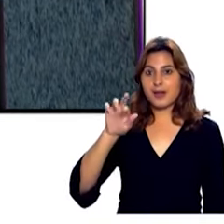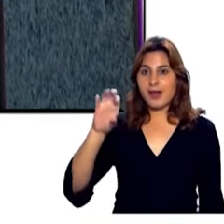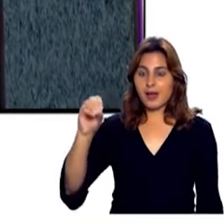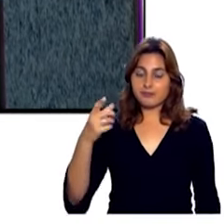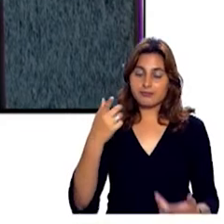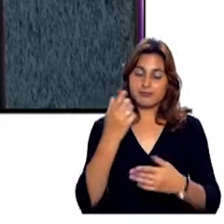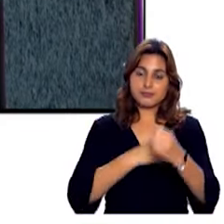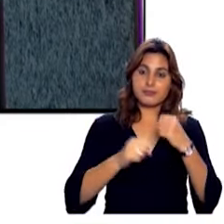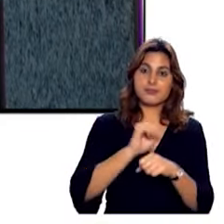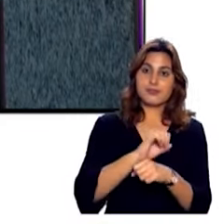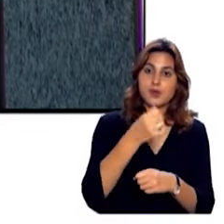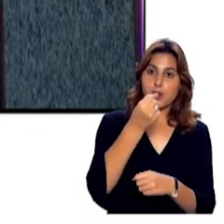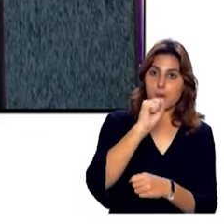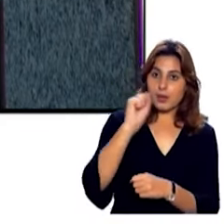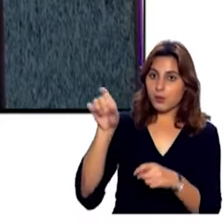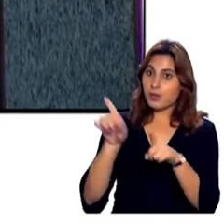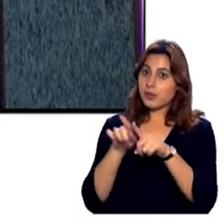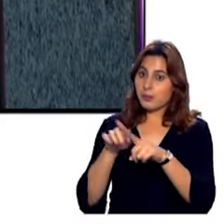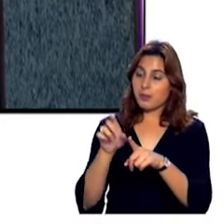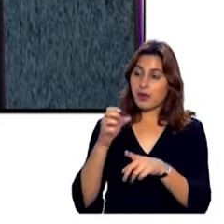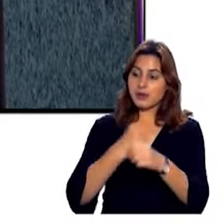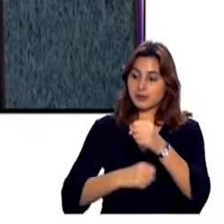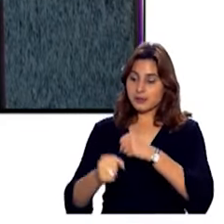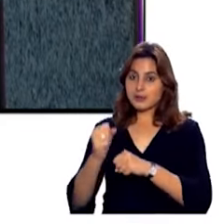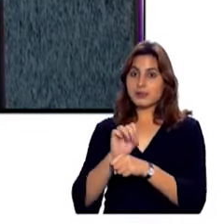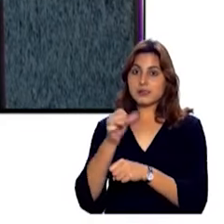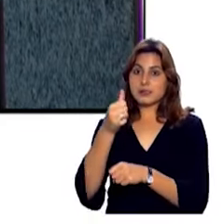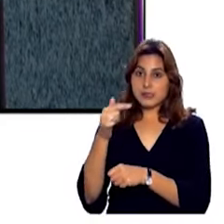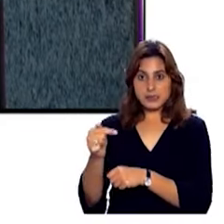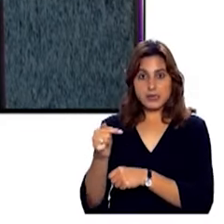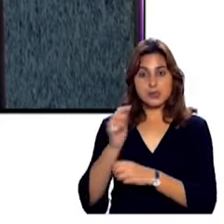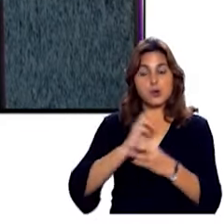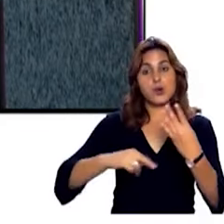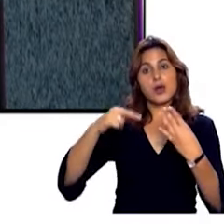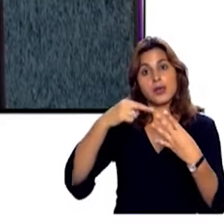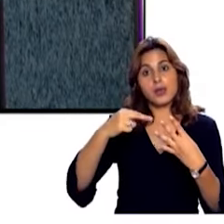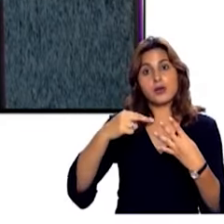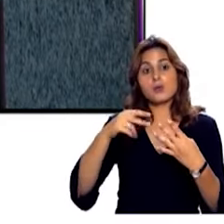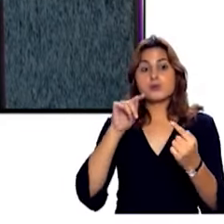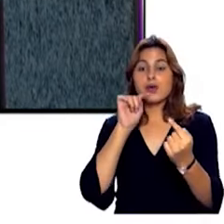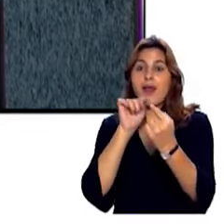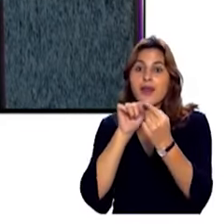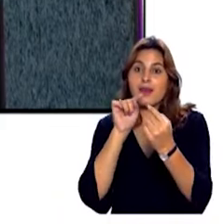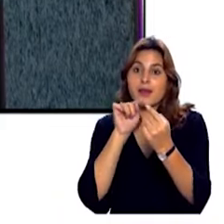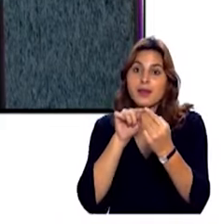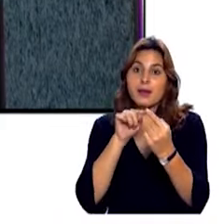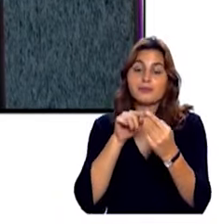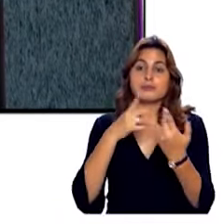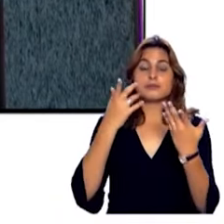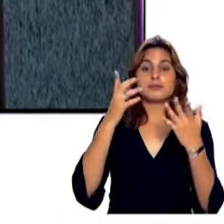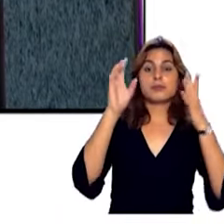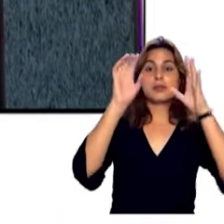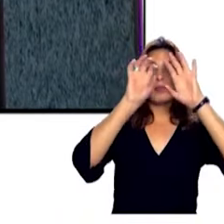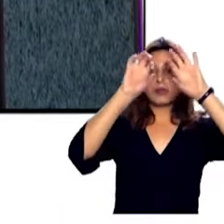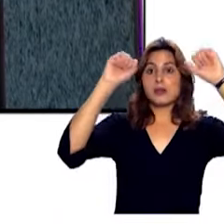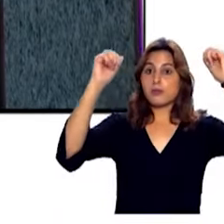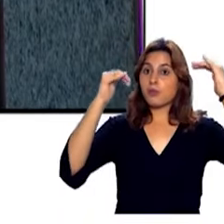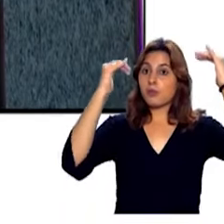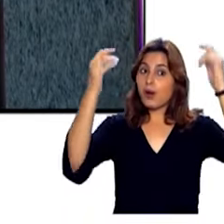assim como na Constituição de 67 que o recurso extraordinário cabe quando o tribunal Contrariar